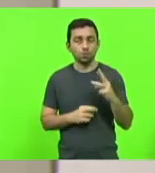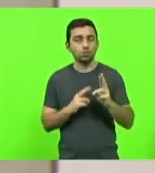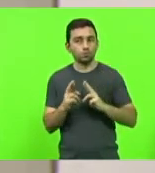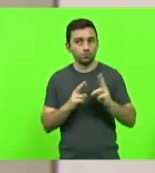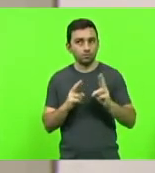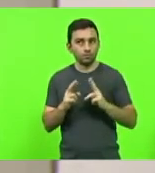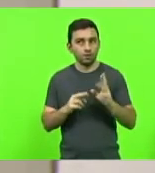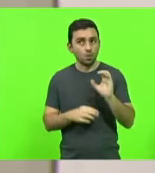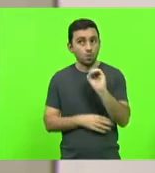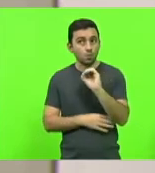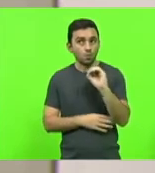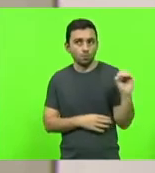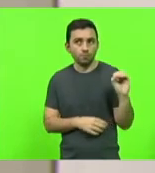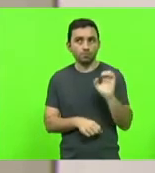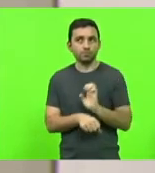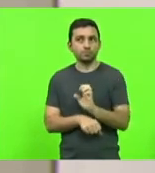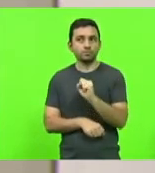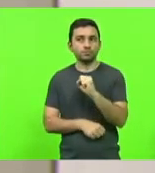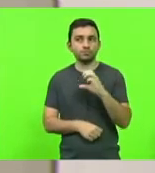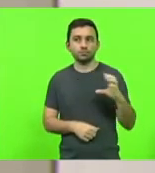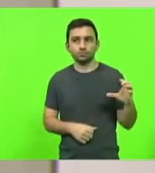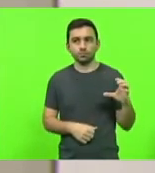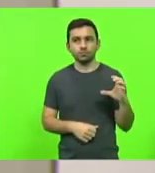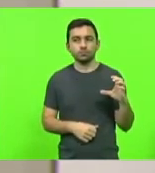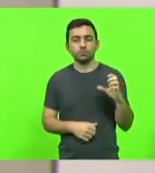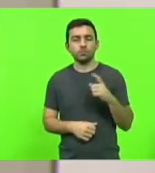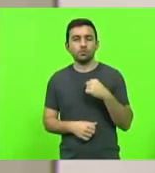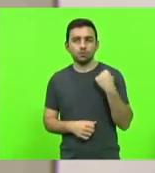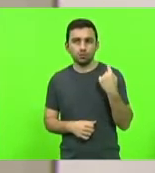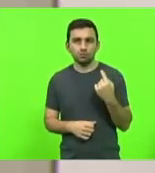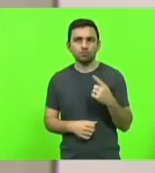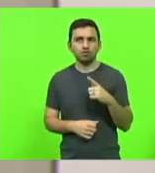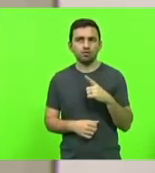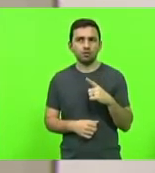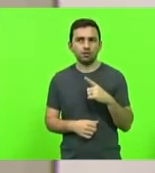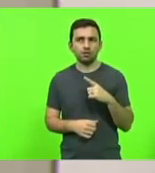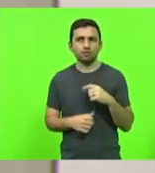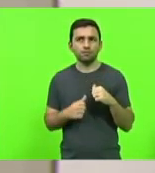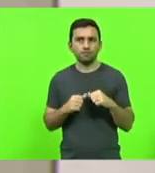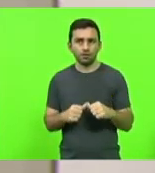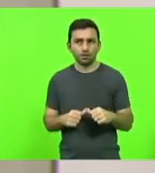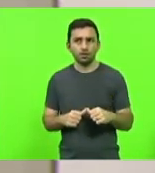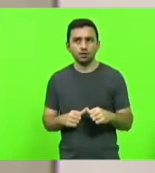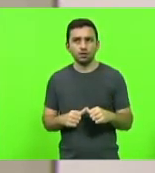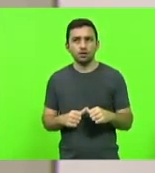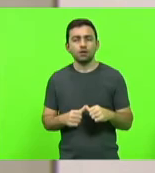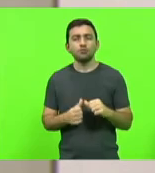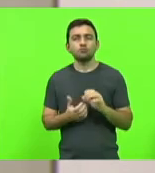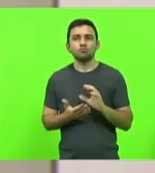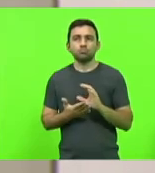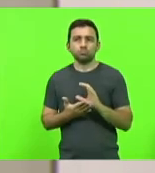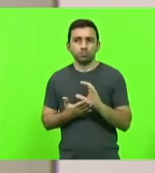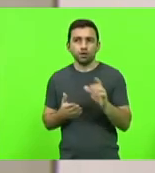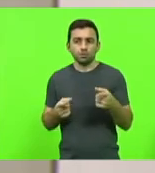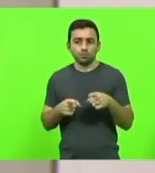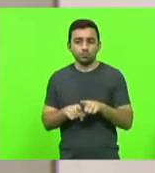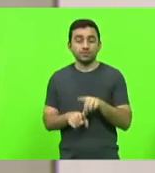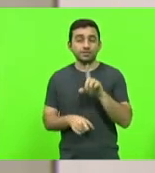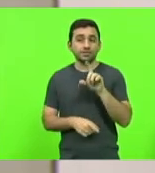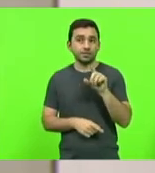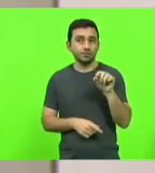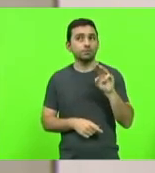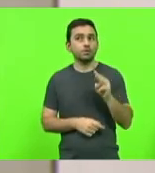extremo oeste do Estado de Santa Catarina, onde nós estaremos colocando aqui de Santa Catarina, através desse importante convênio, 100 milhões de reais,